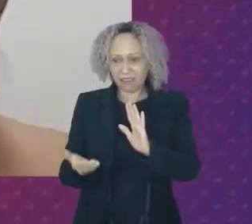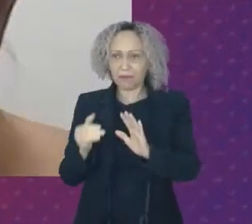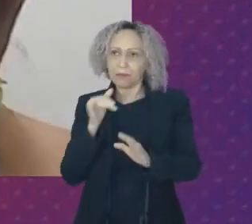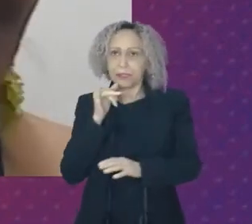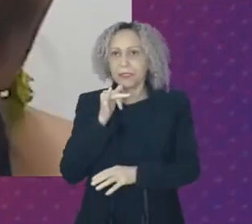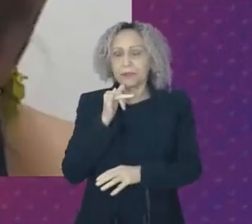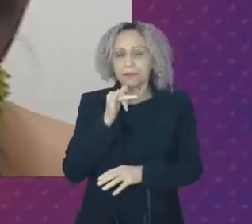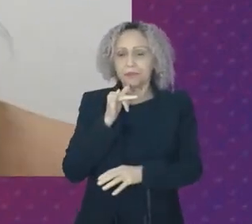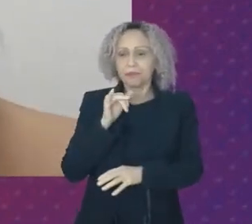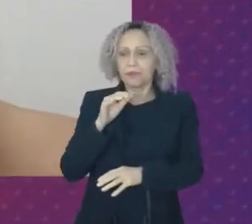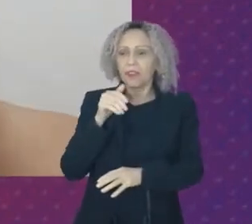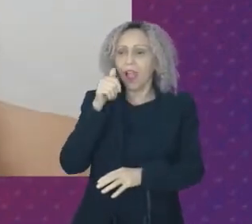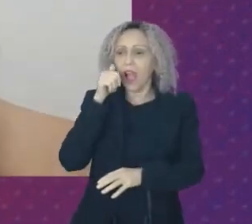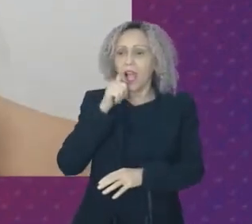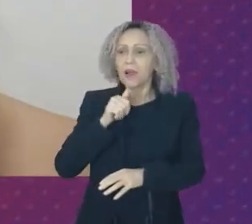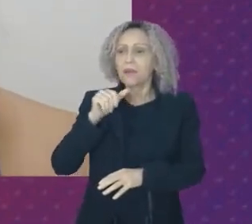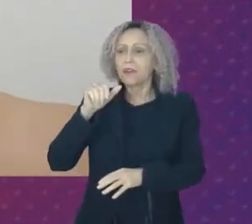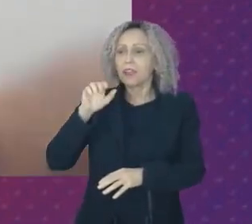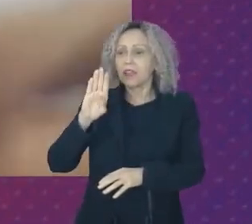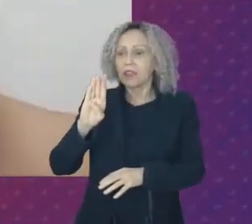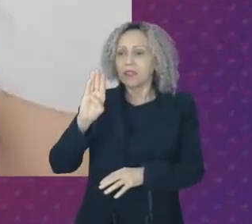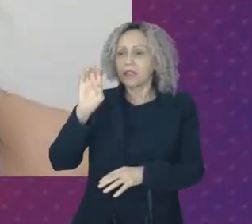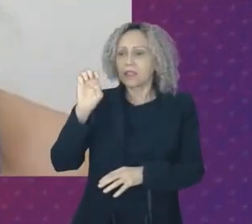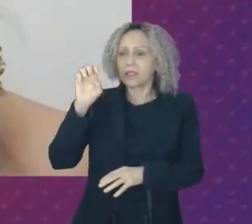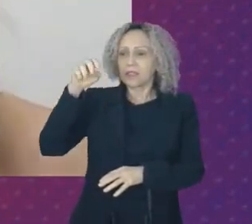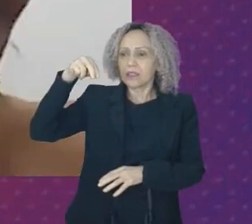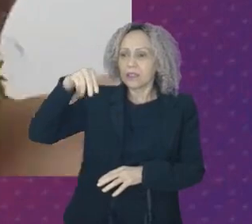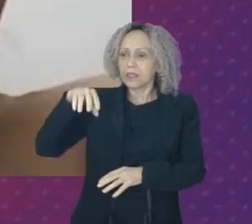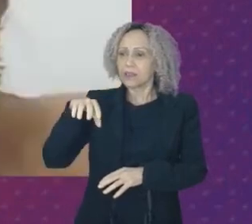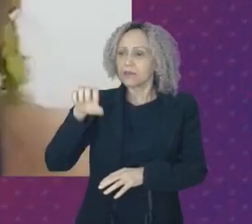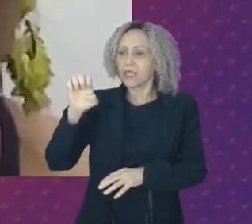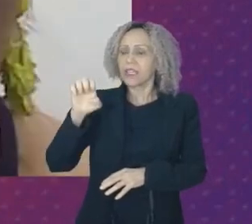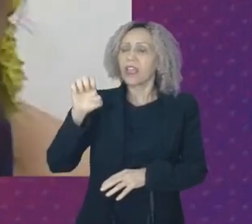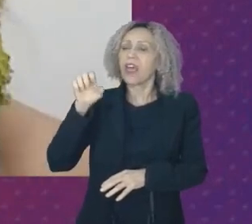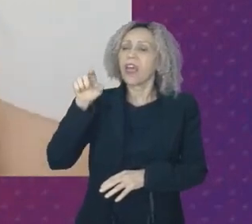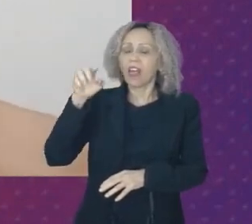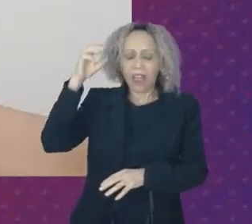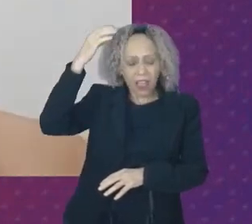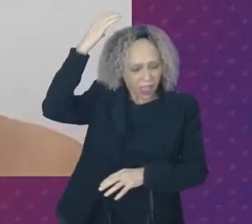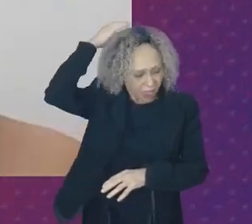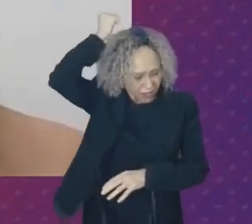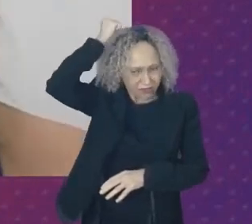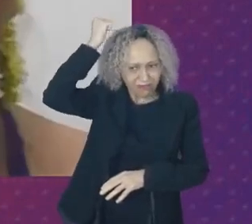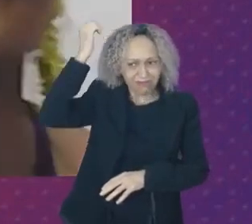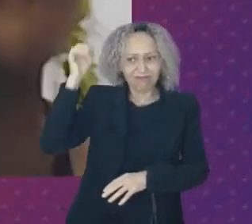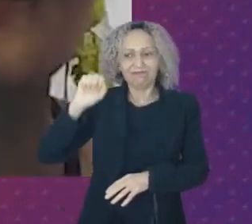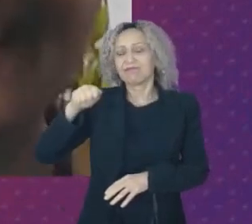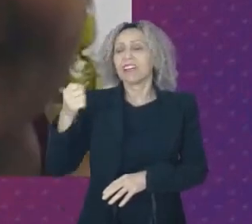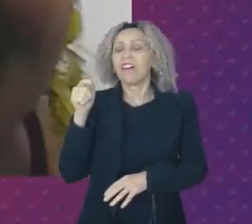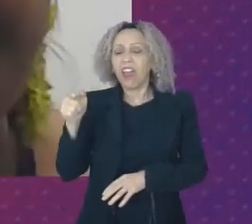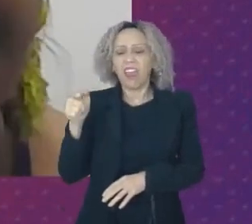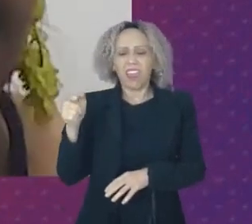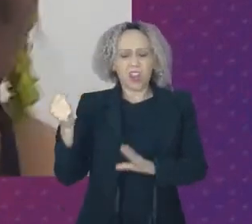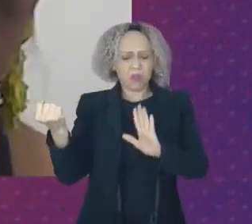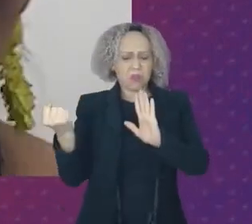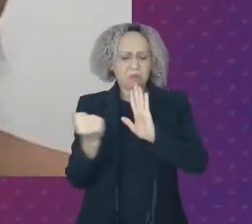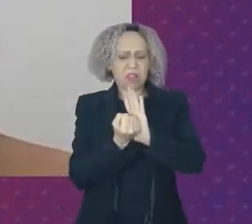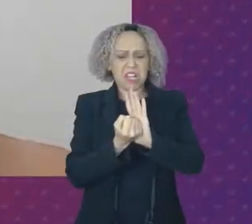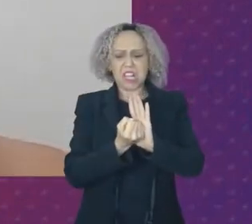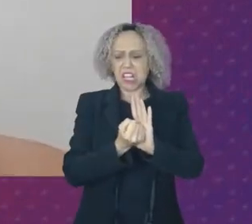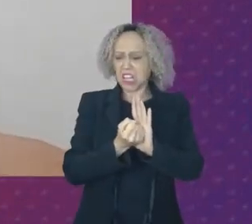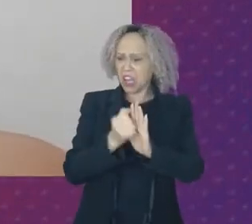Benedita da Silva é uma marca, é um ícone. Eu conseguiria imaginar 200 mil coisas para fazer uma comunicação da Benedita, por